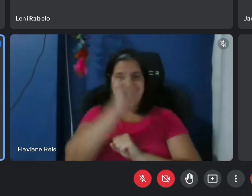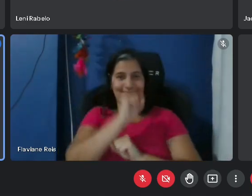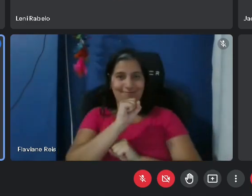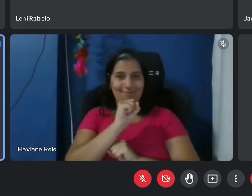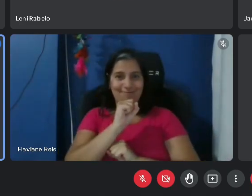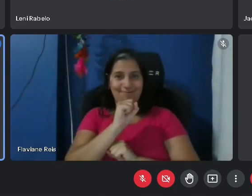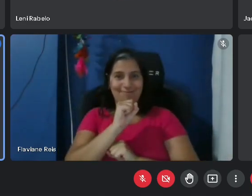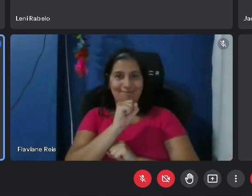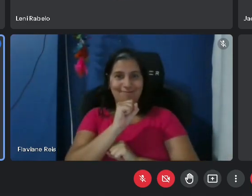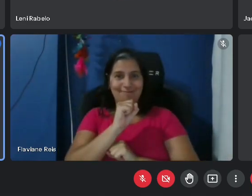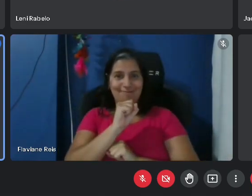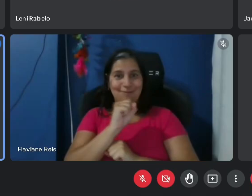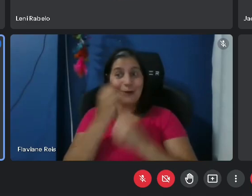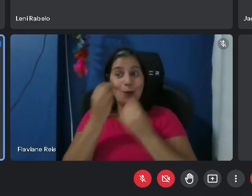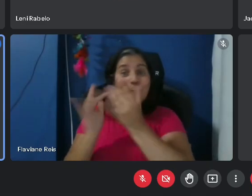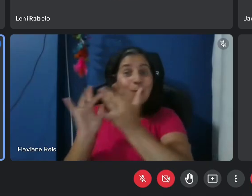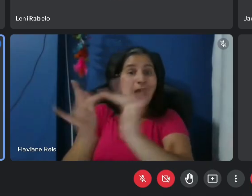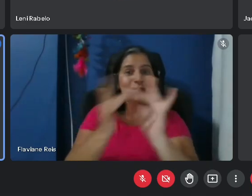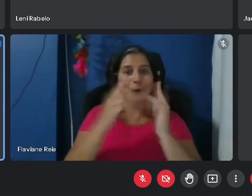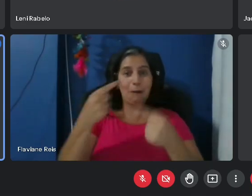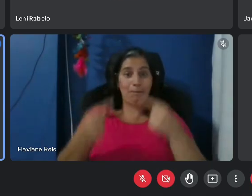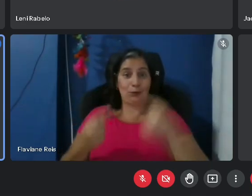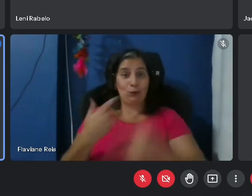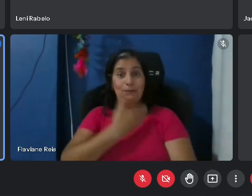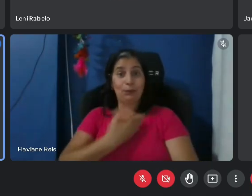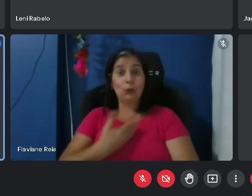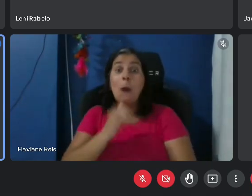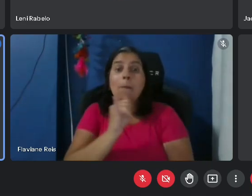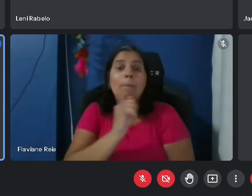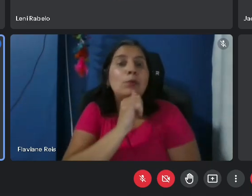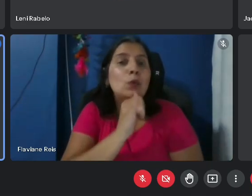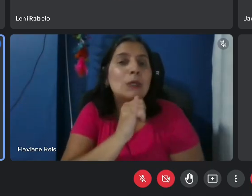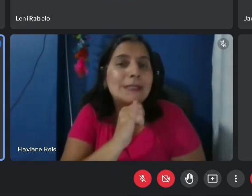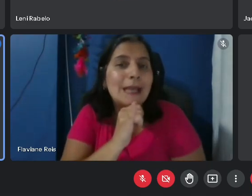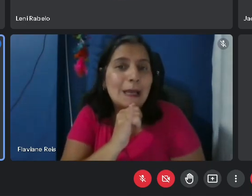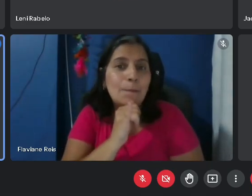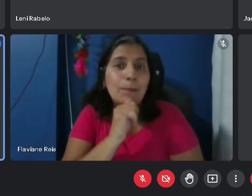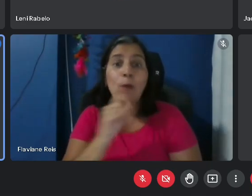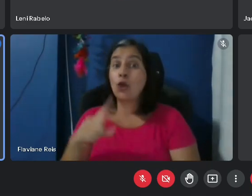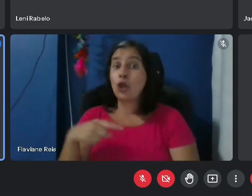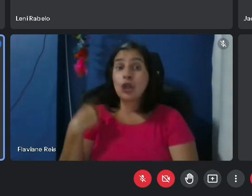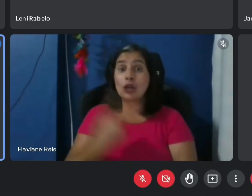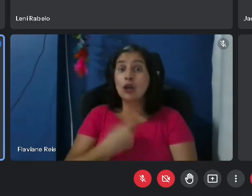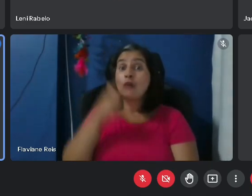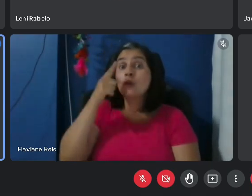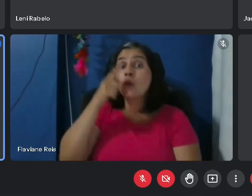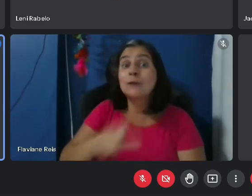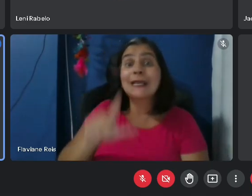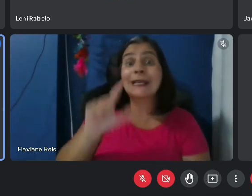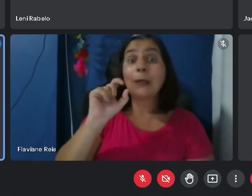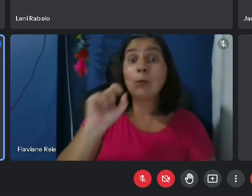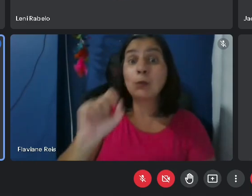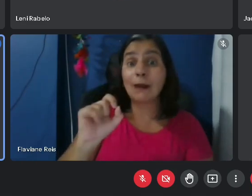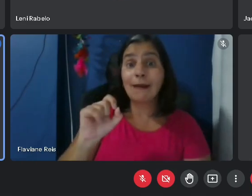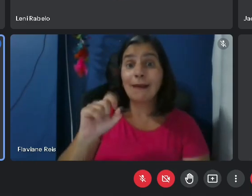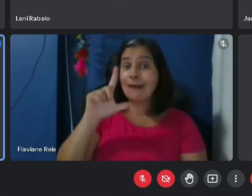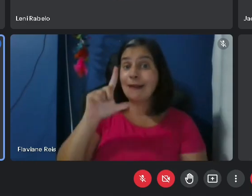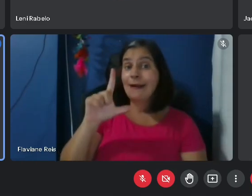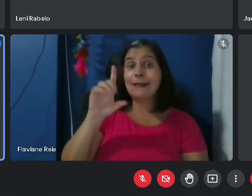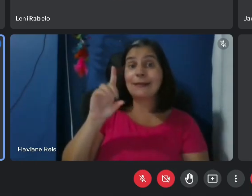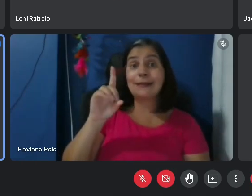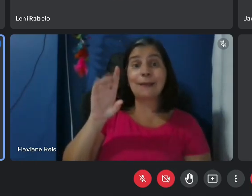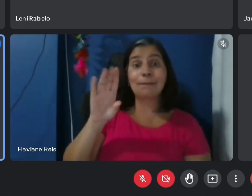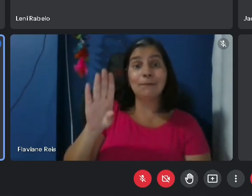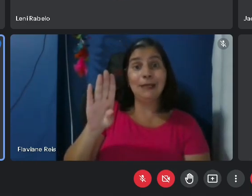aprendendo constantemente sobre como é esse processo, como se dá essa via pública, essa via de políticas públicas.